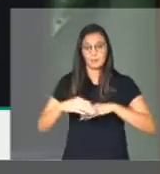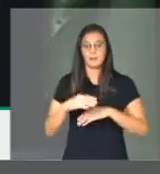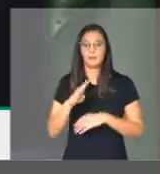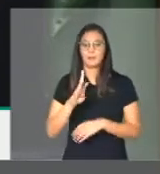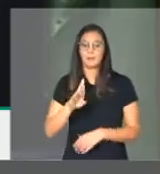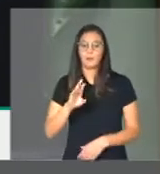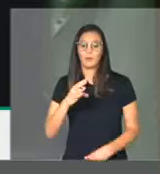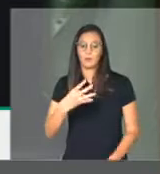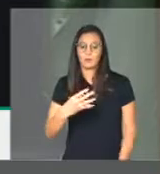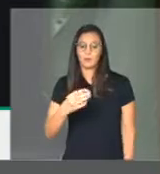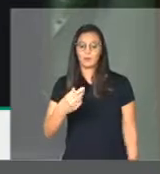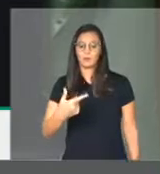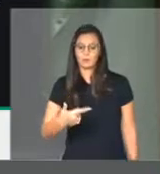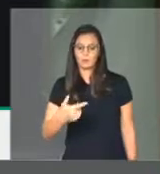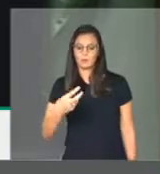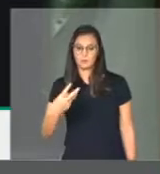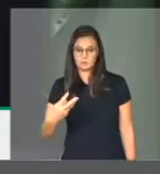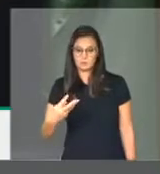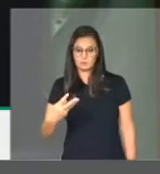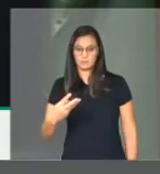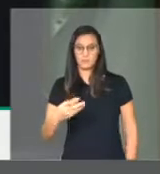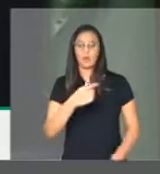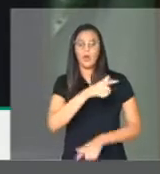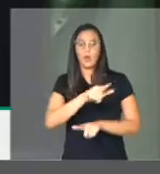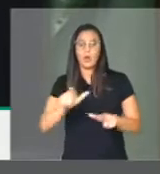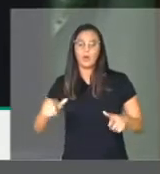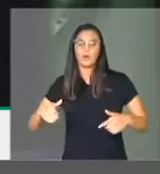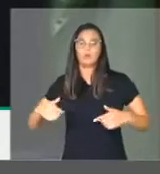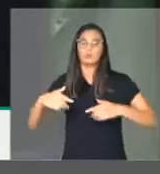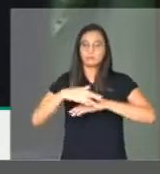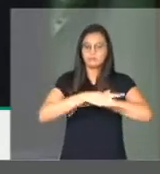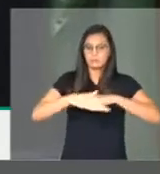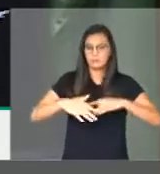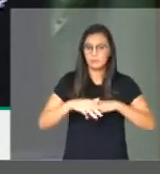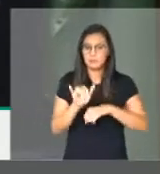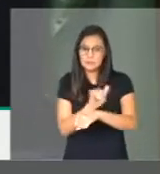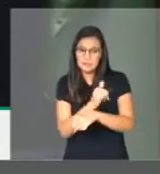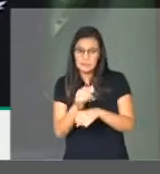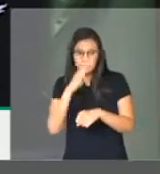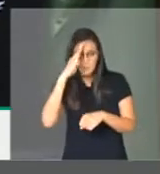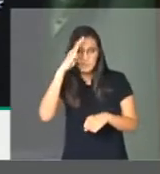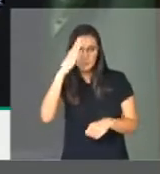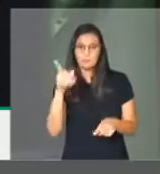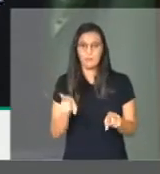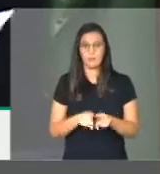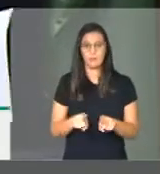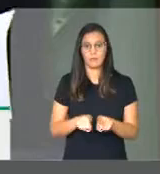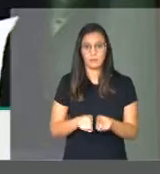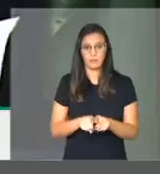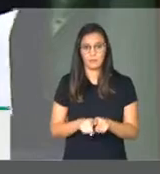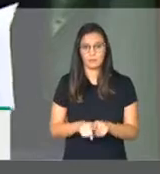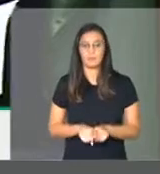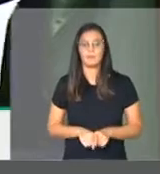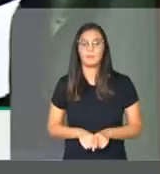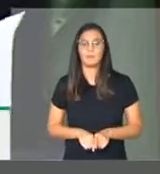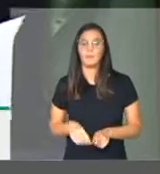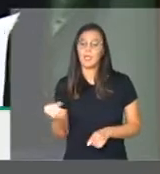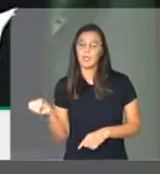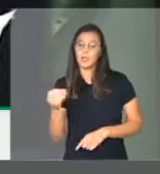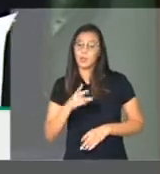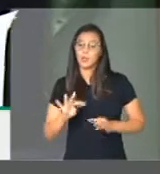São Caetano e Garanhuns e outras rodovias estratégicas, e a modernização